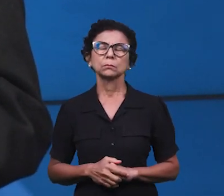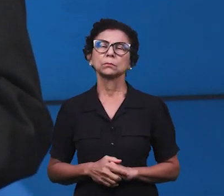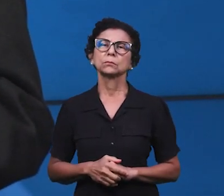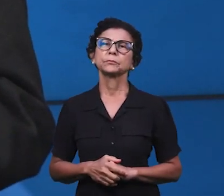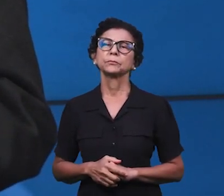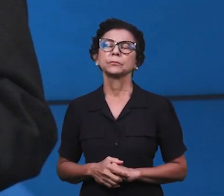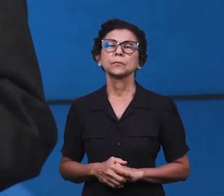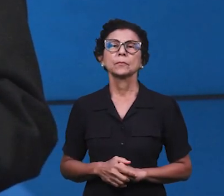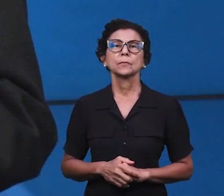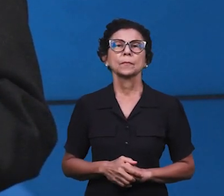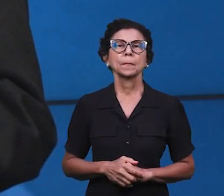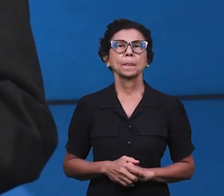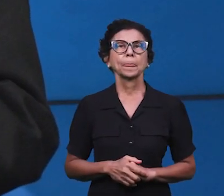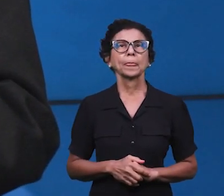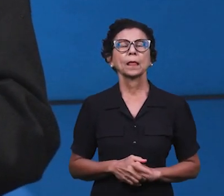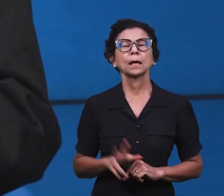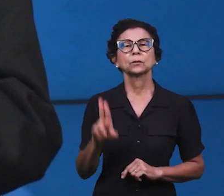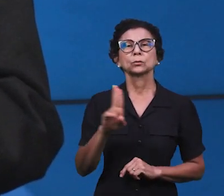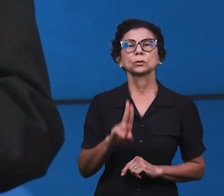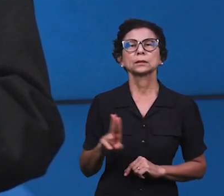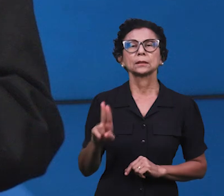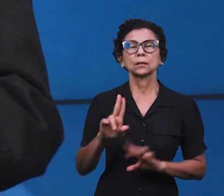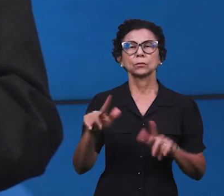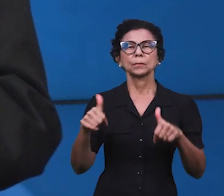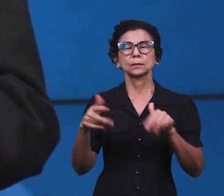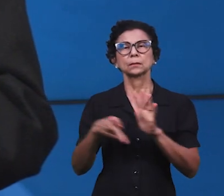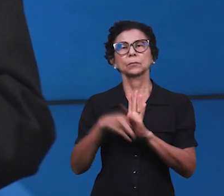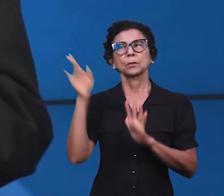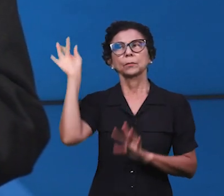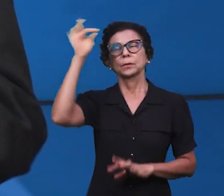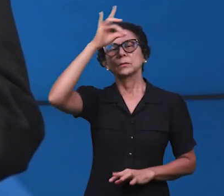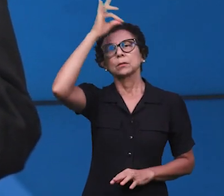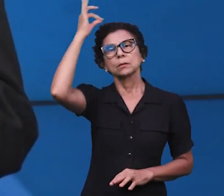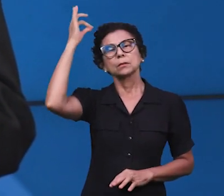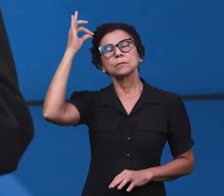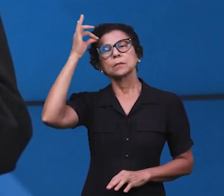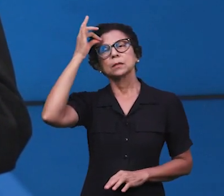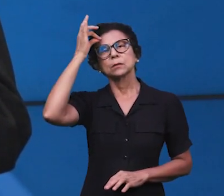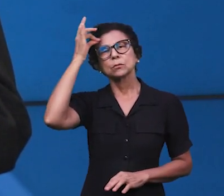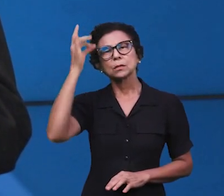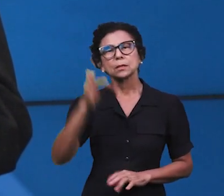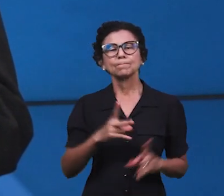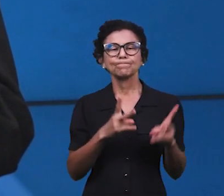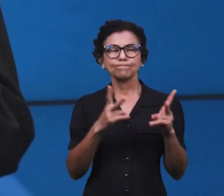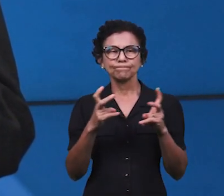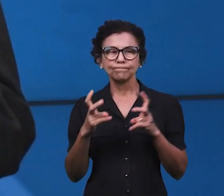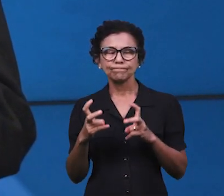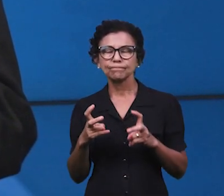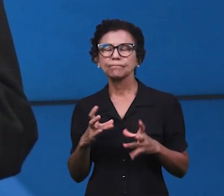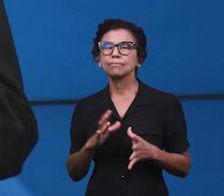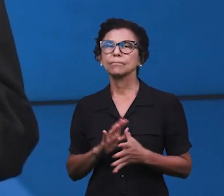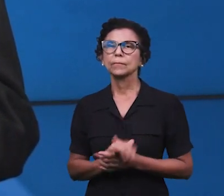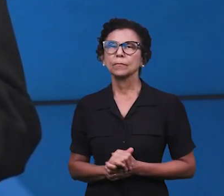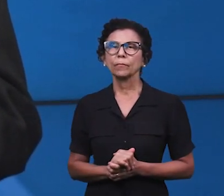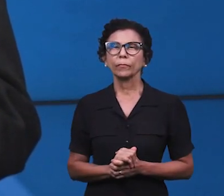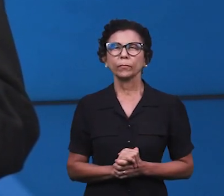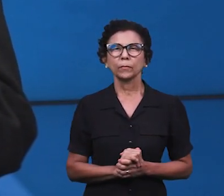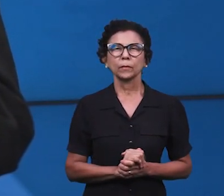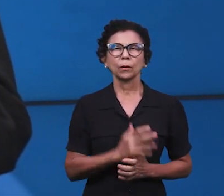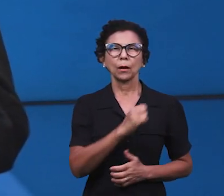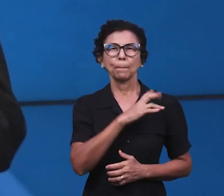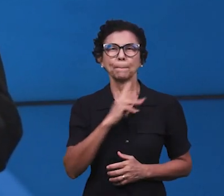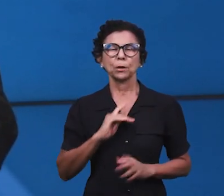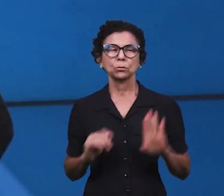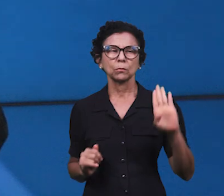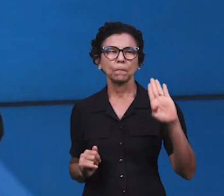a operação do Espírito Santo, e essa operação levou a igreja a identificar os falsos apóstolos, ou seja, aqueles que queriam ensinar aquilo